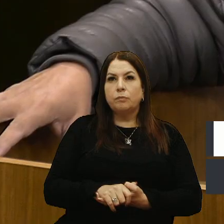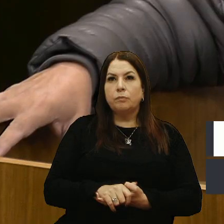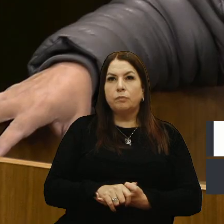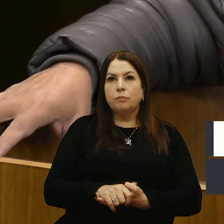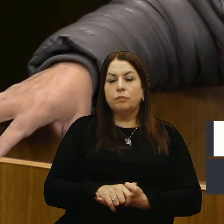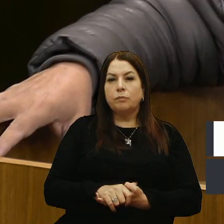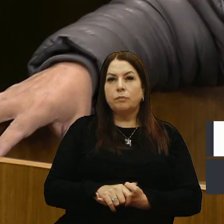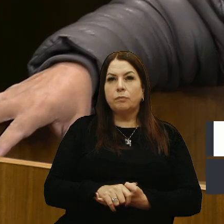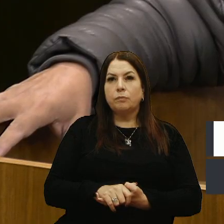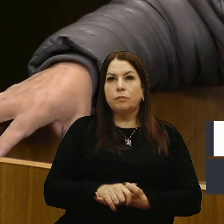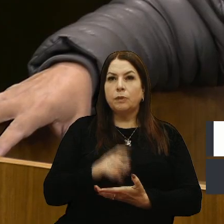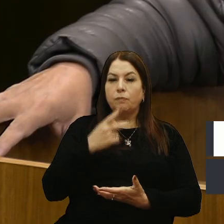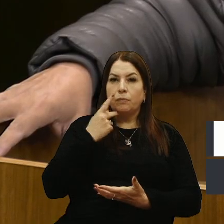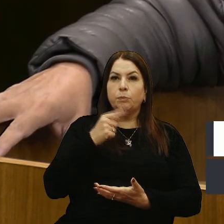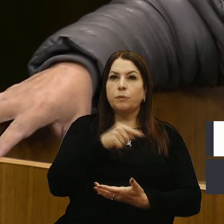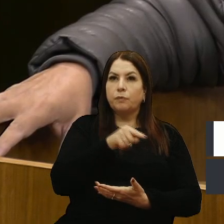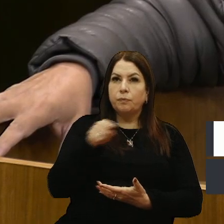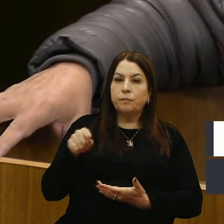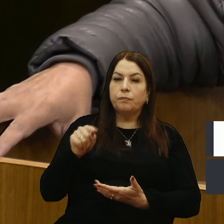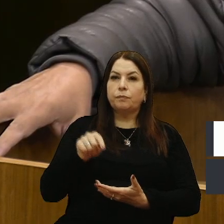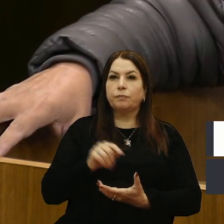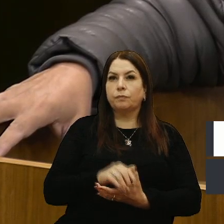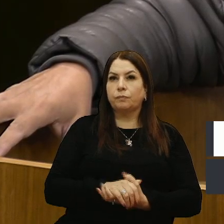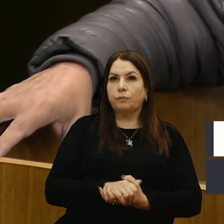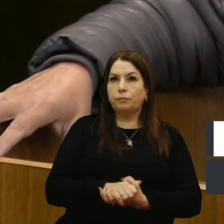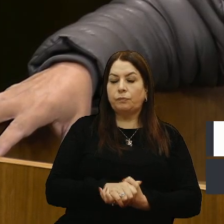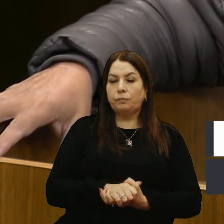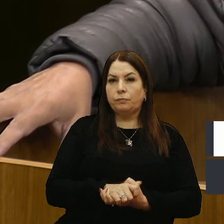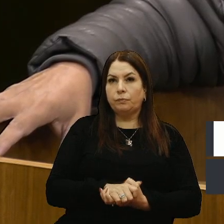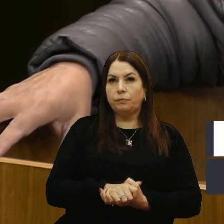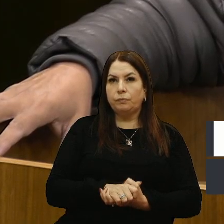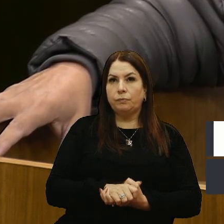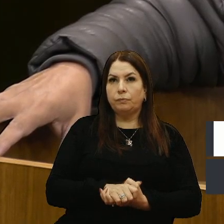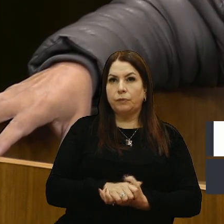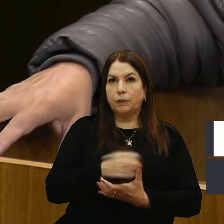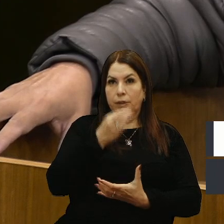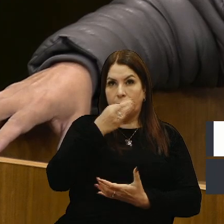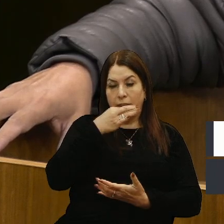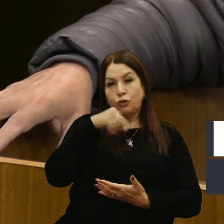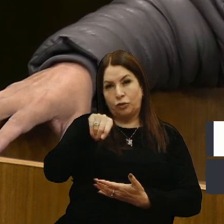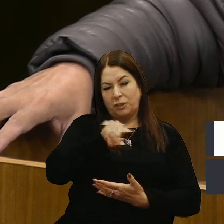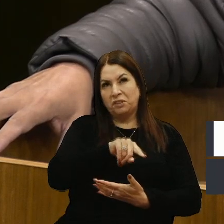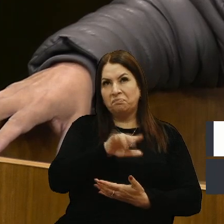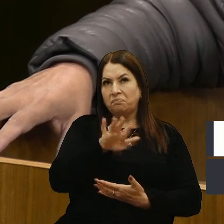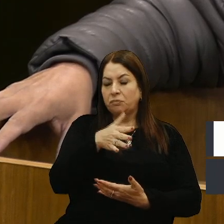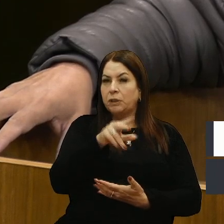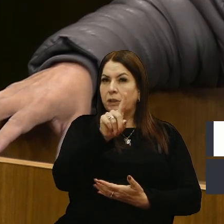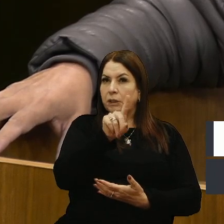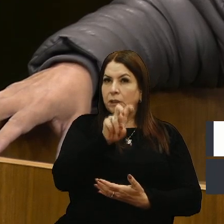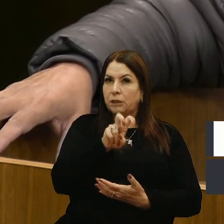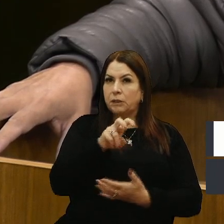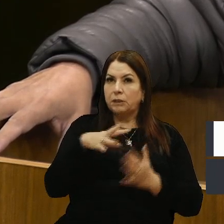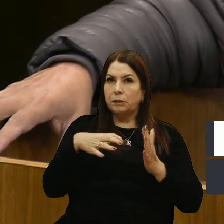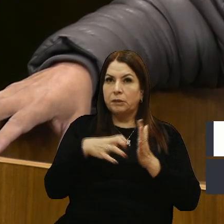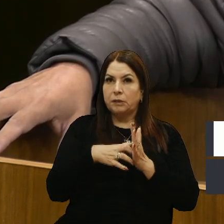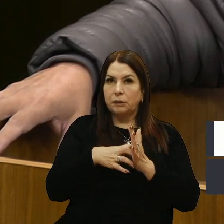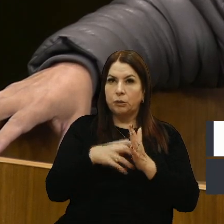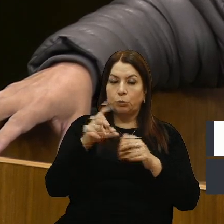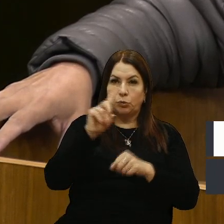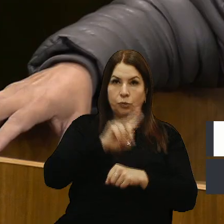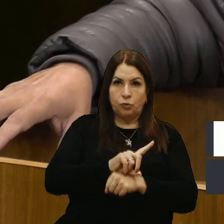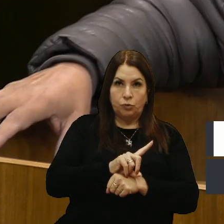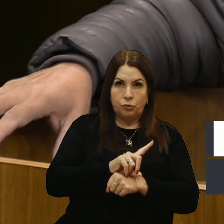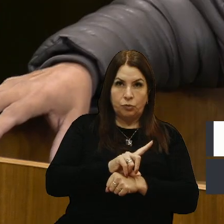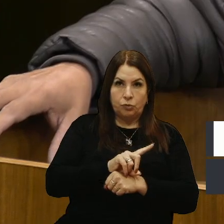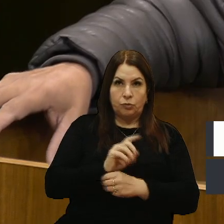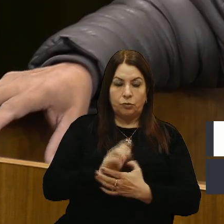dizer para vocês aqui que em Caxias do Sul a gente tem cerca de 15 acidentes por dia.